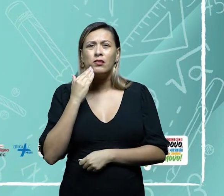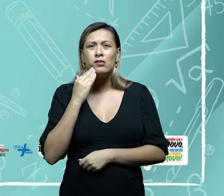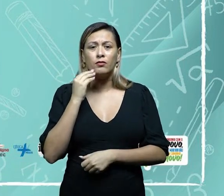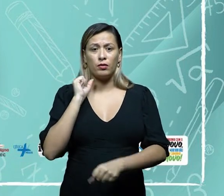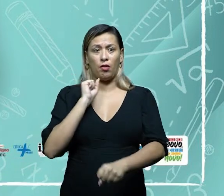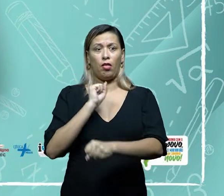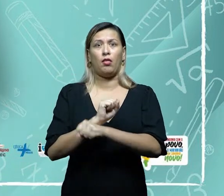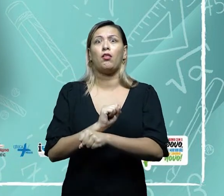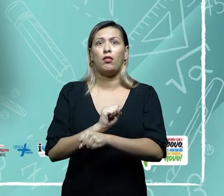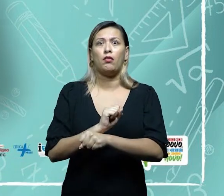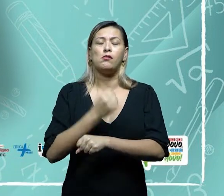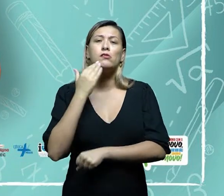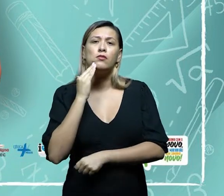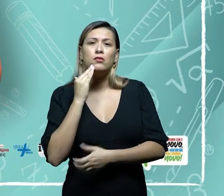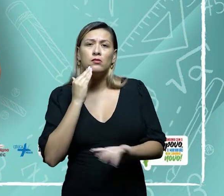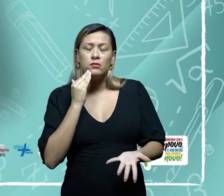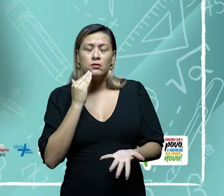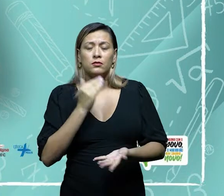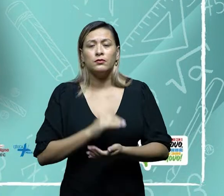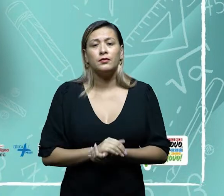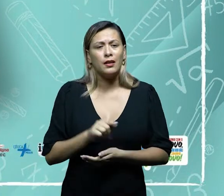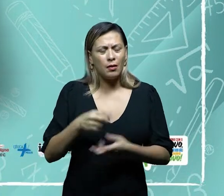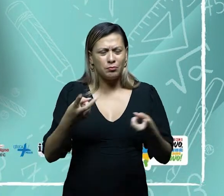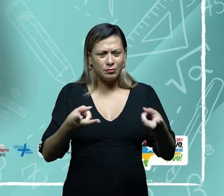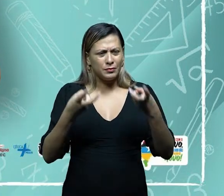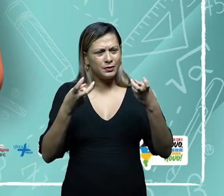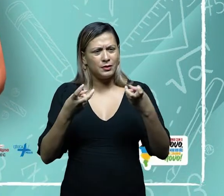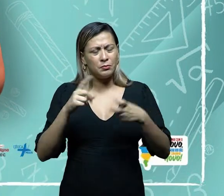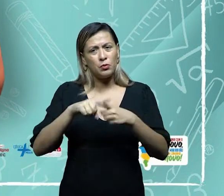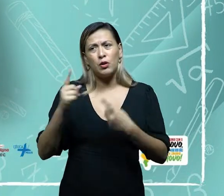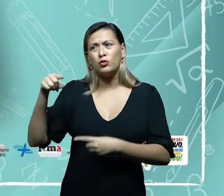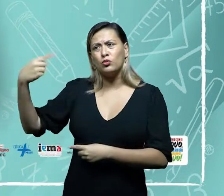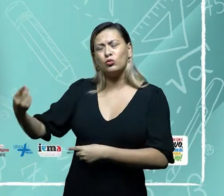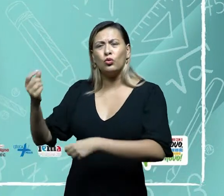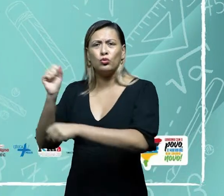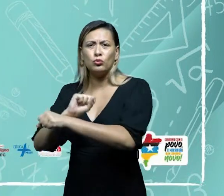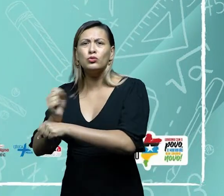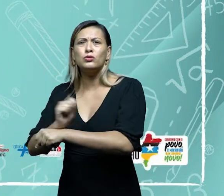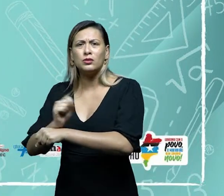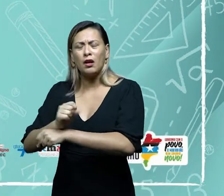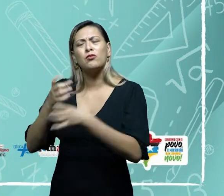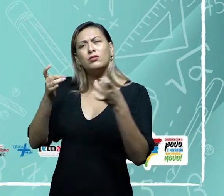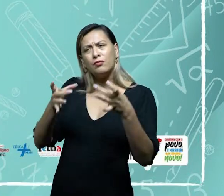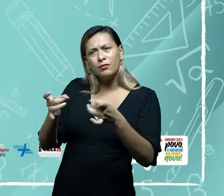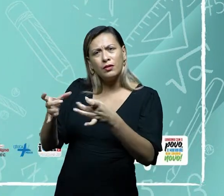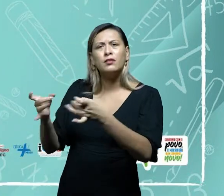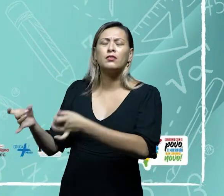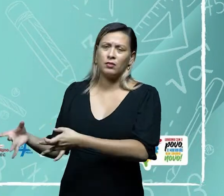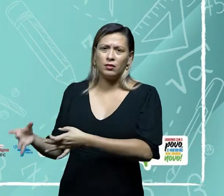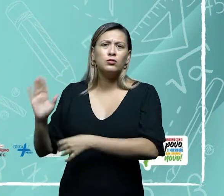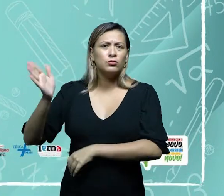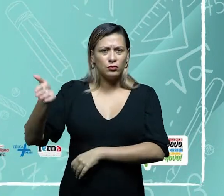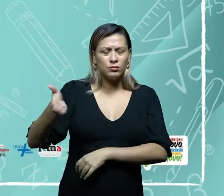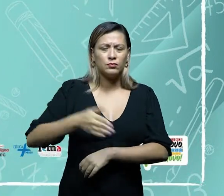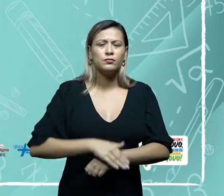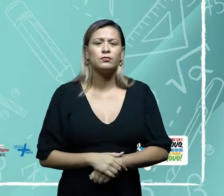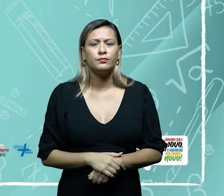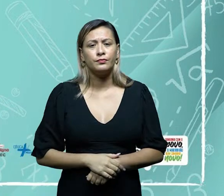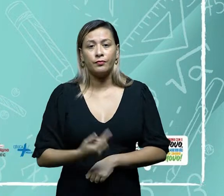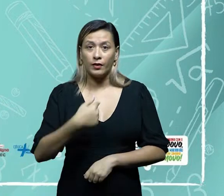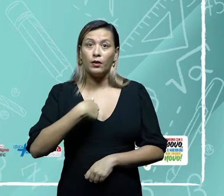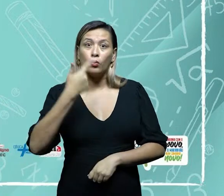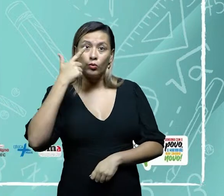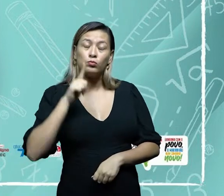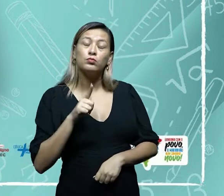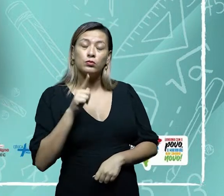do momento que aquele defeito ele é percebido, né, mesmo que os outros carros estejam de fato sido vendidos, já tenham sido vendidos, eu